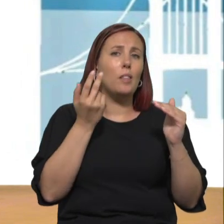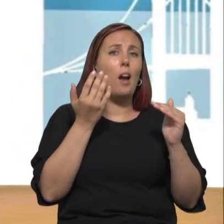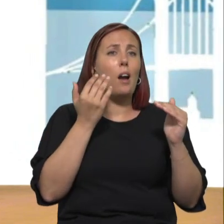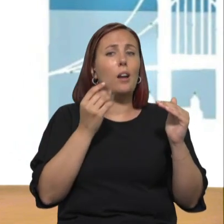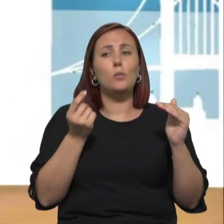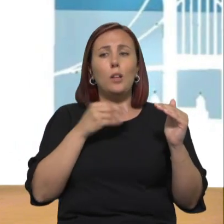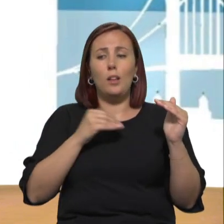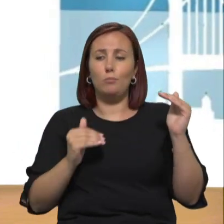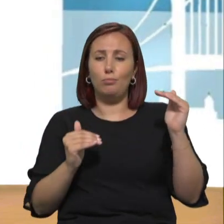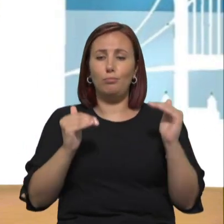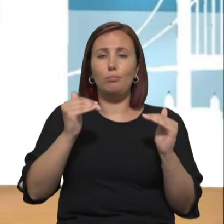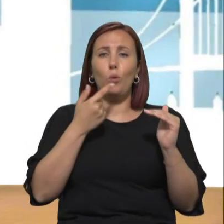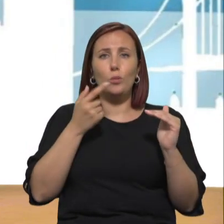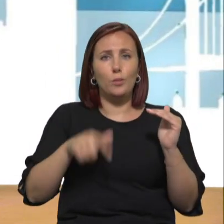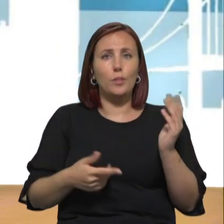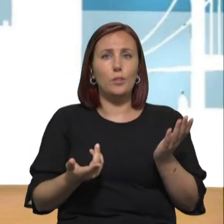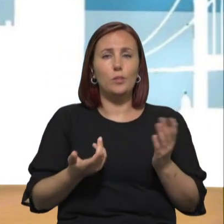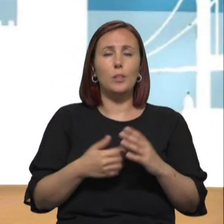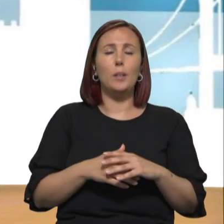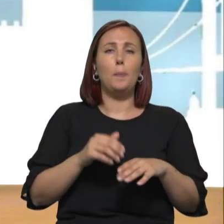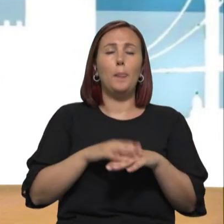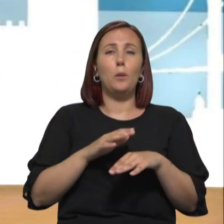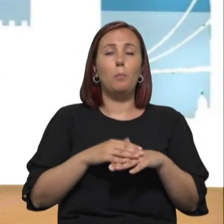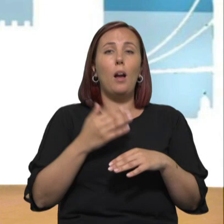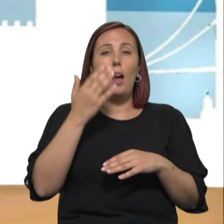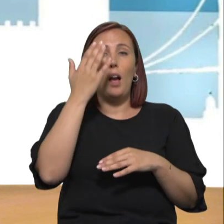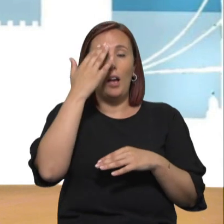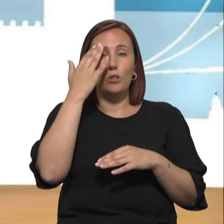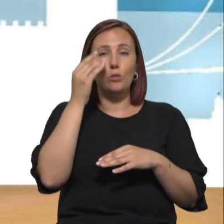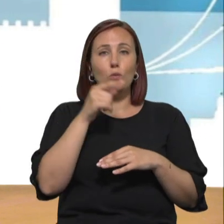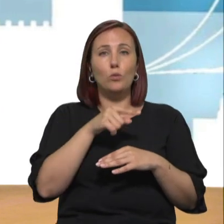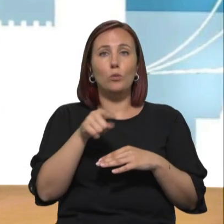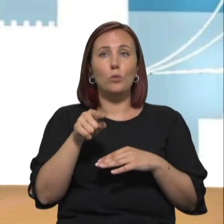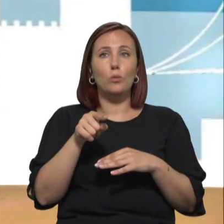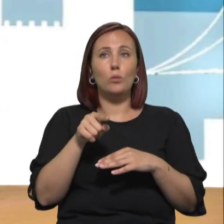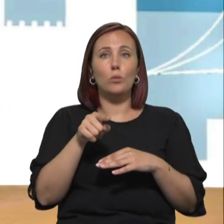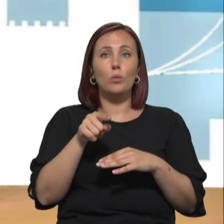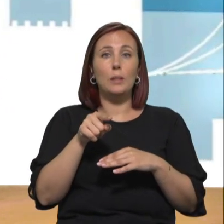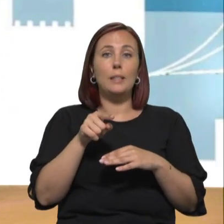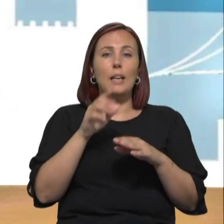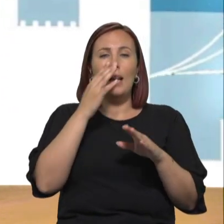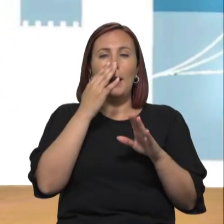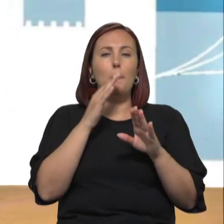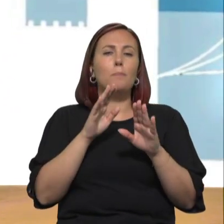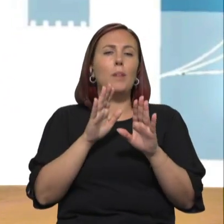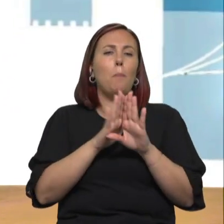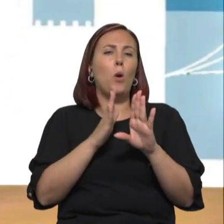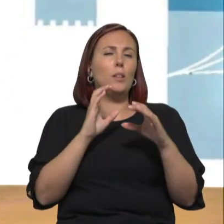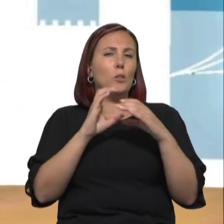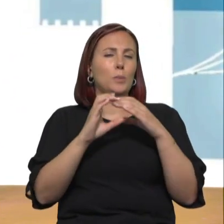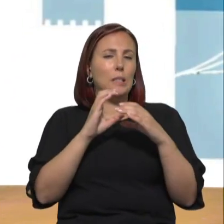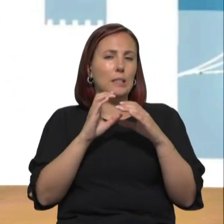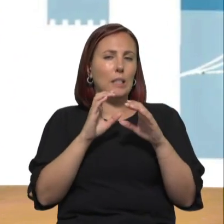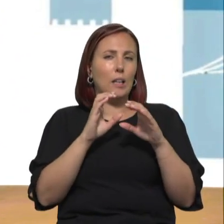apresentou. Agora, eu continuo a achar que essa porta entreaberta para o diálogo e